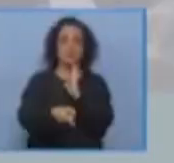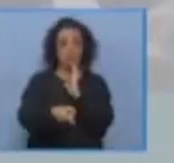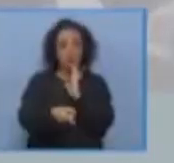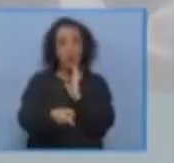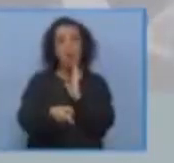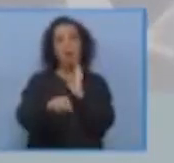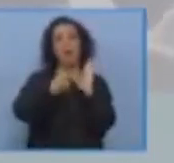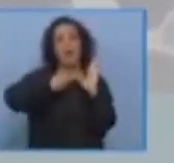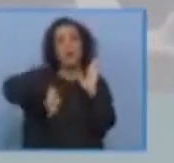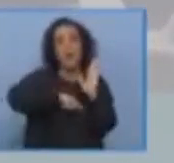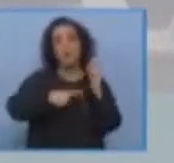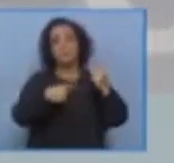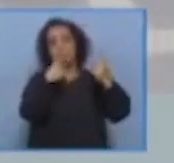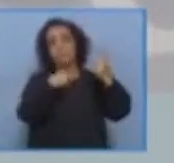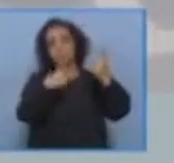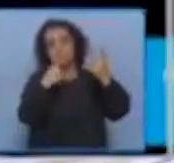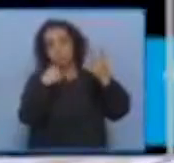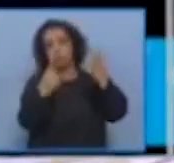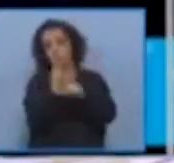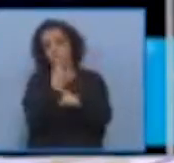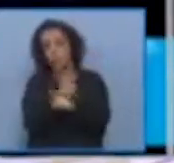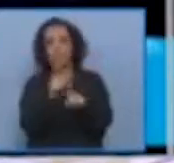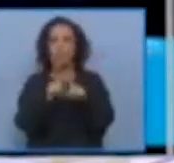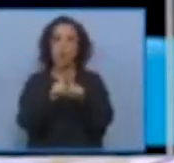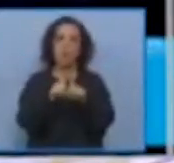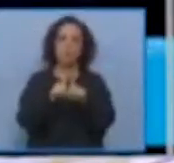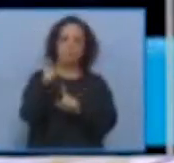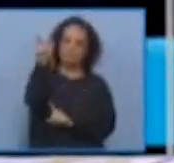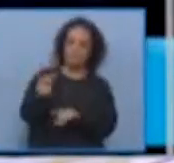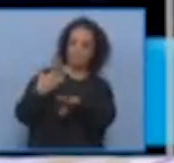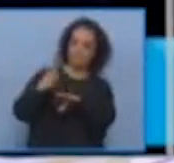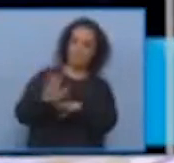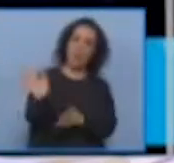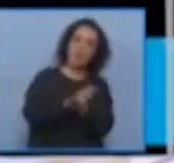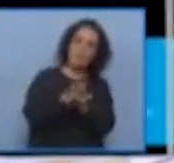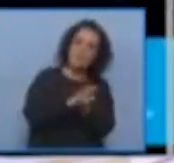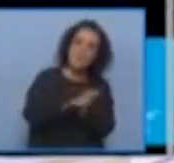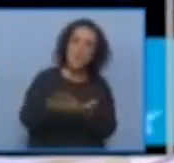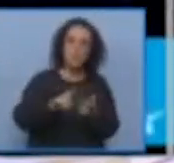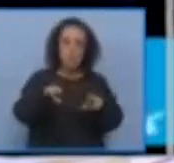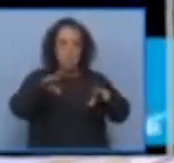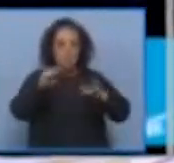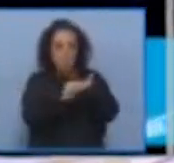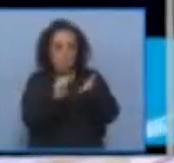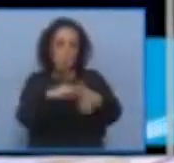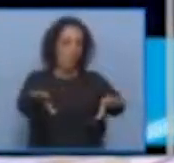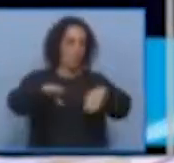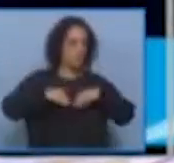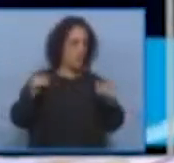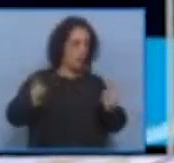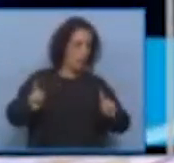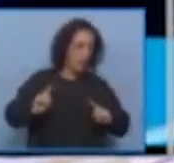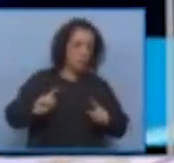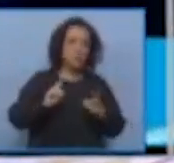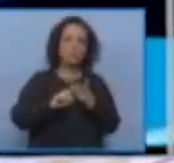defender-nos uma série de outras coisas, não é? De não exclusão do outro, de não aceitação da pobreza, de